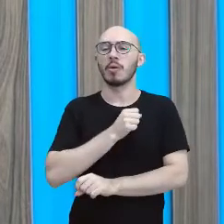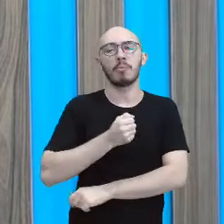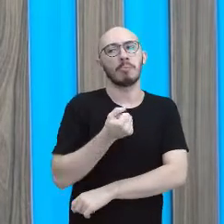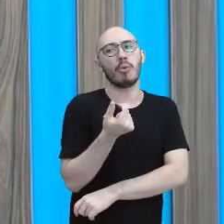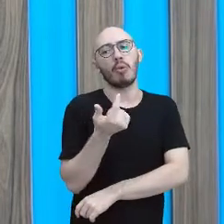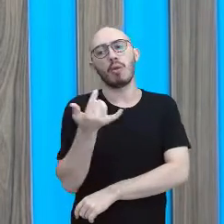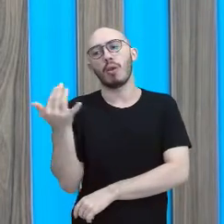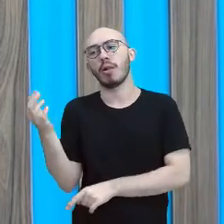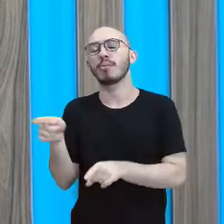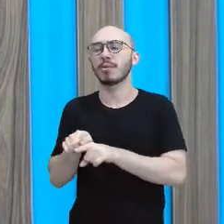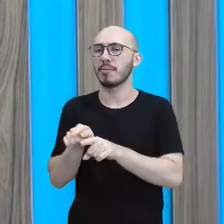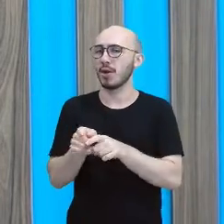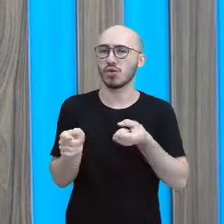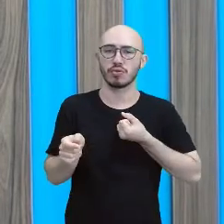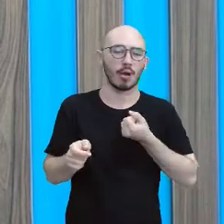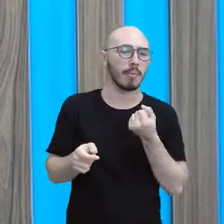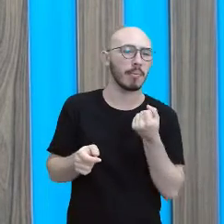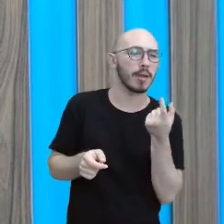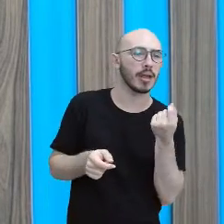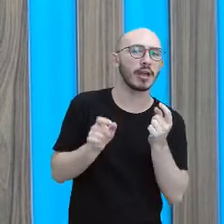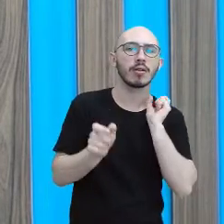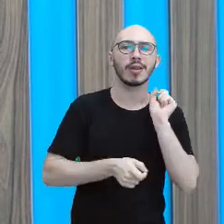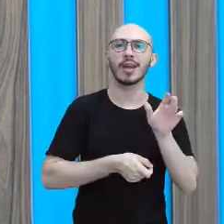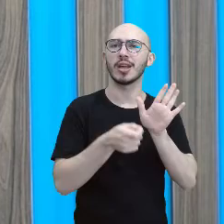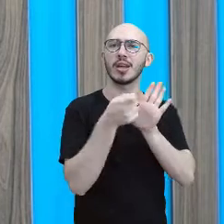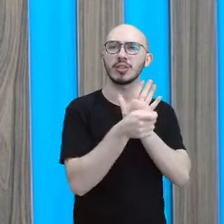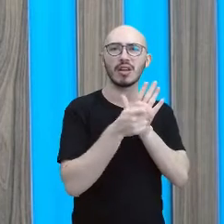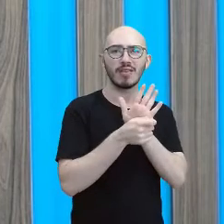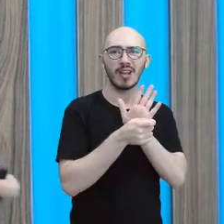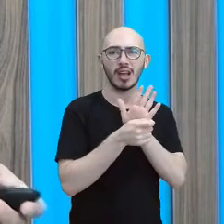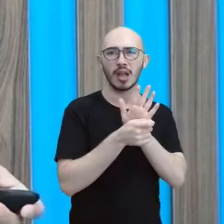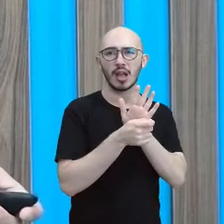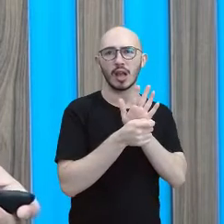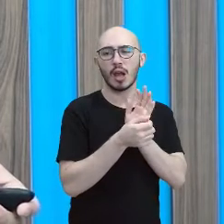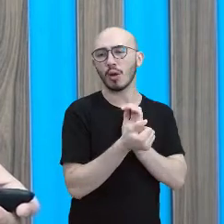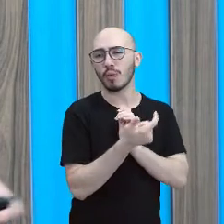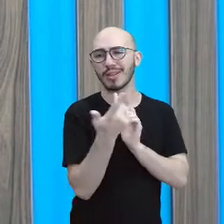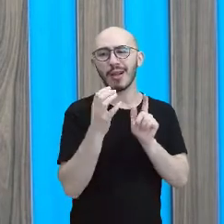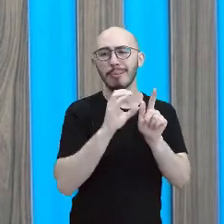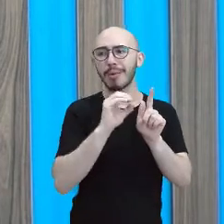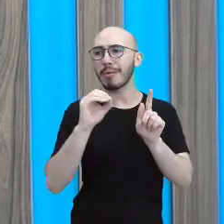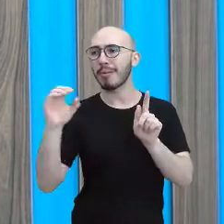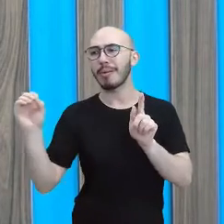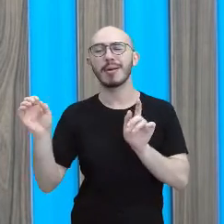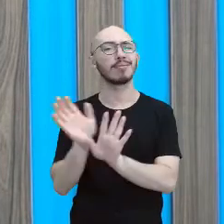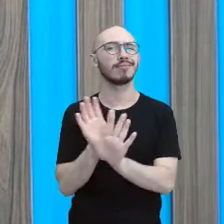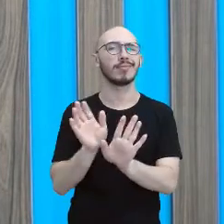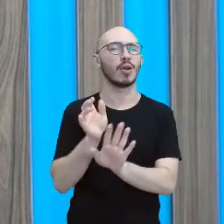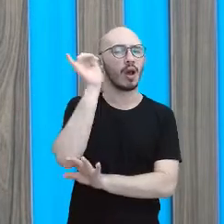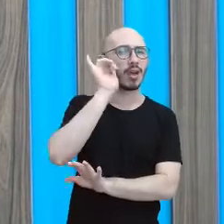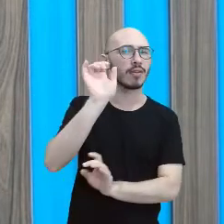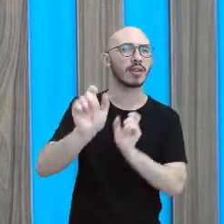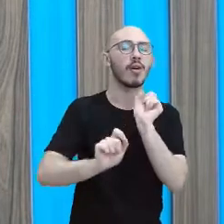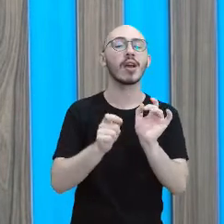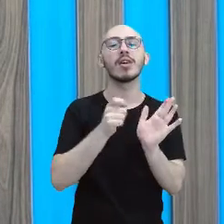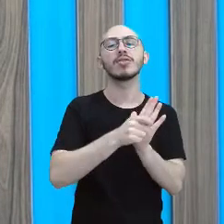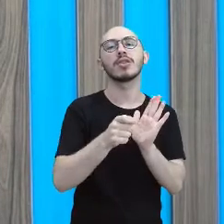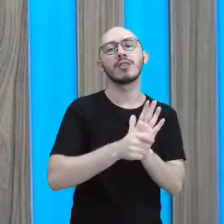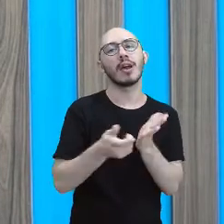grande, esse número muito pequeno, não escrevê-lo com uma quantidade muito grande de algarismo e escrever de uma maneira que a gente